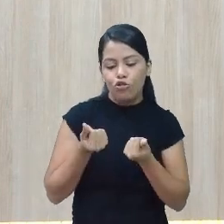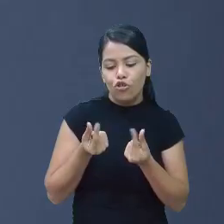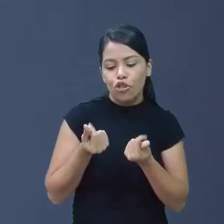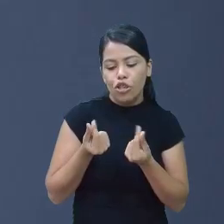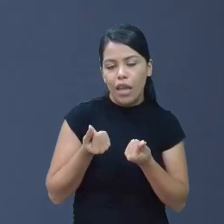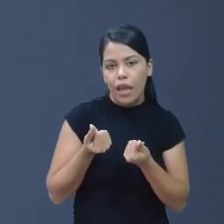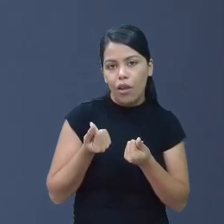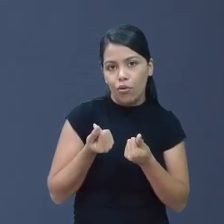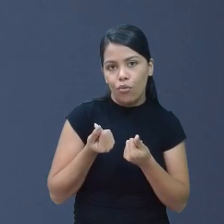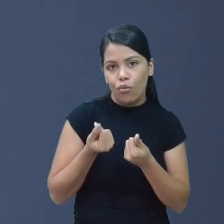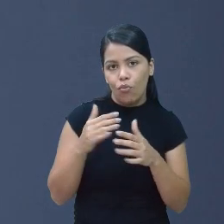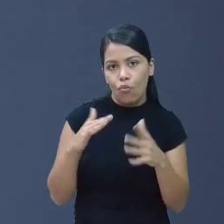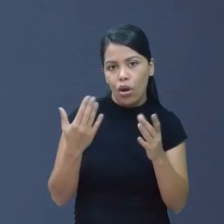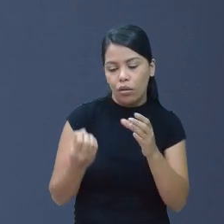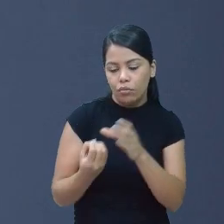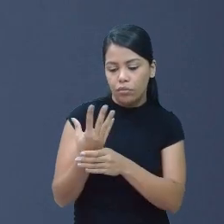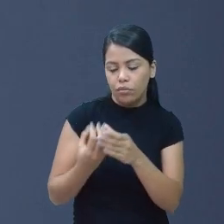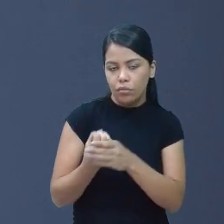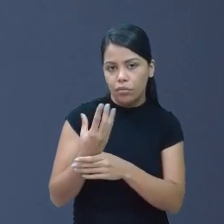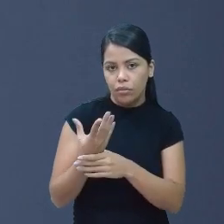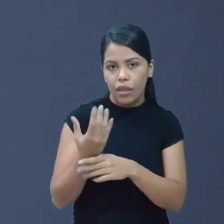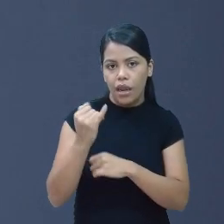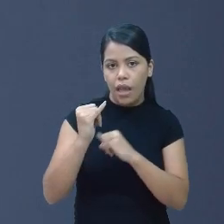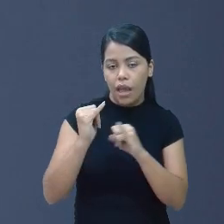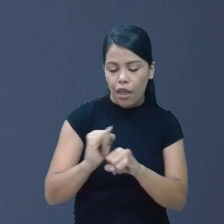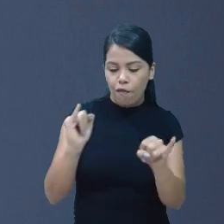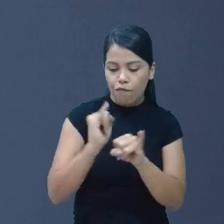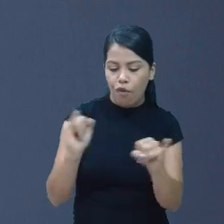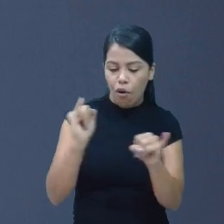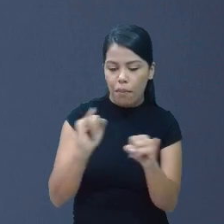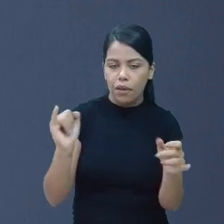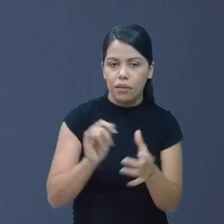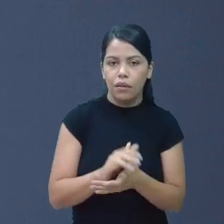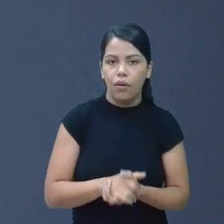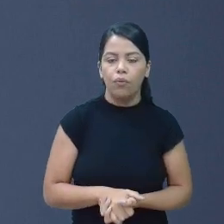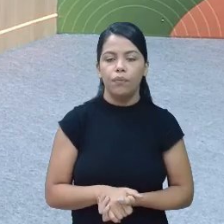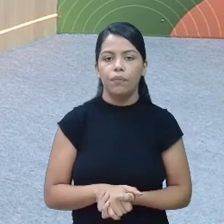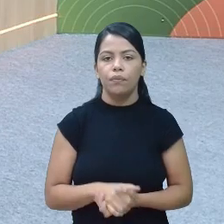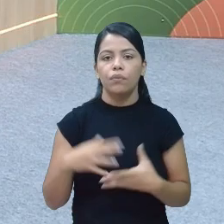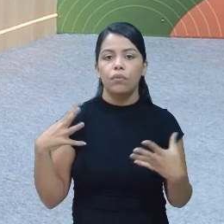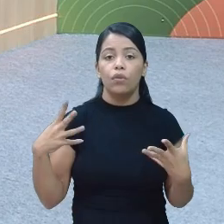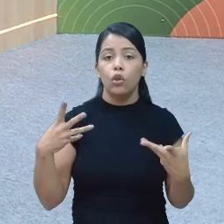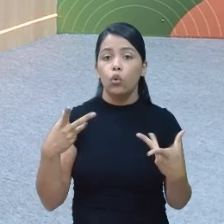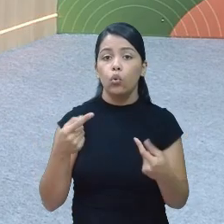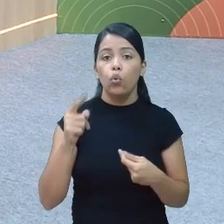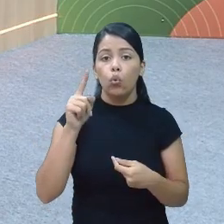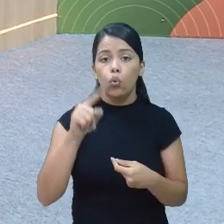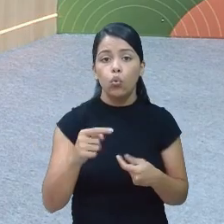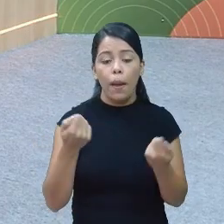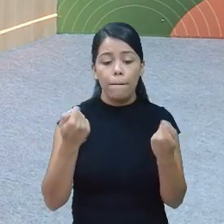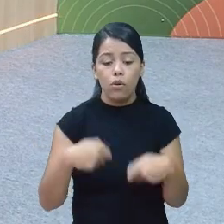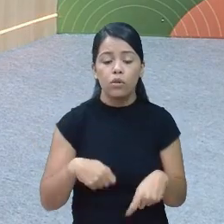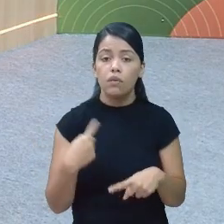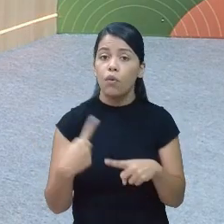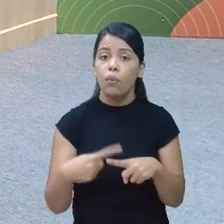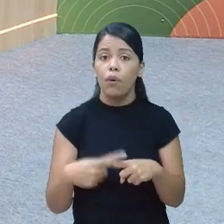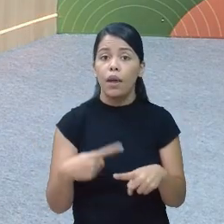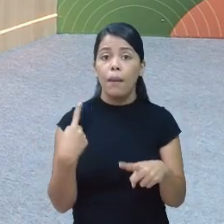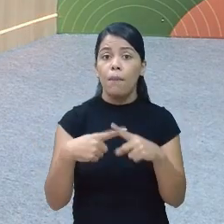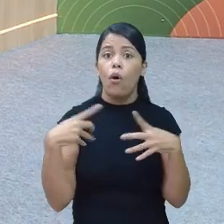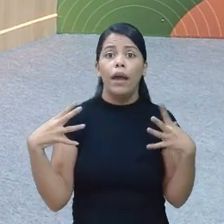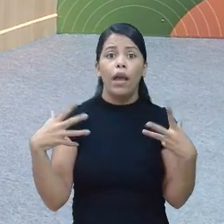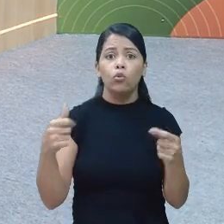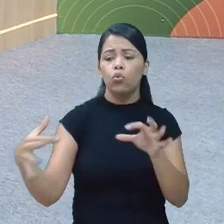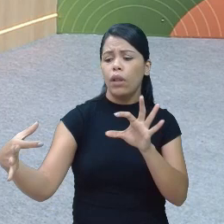tela, agora, para essa parte final da aula, a gente vai ver que tudo isso só é possível porque está tudo conectado, né? Ou seja, hoje